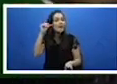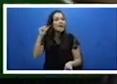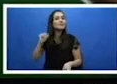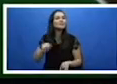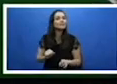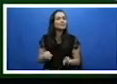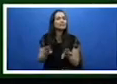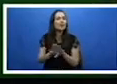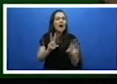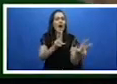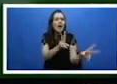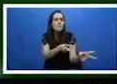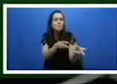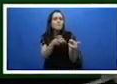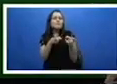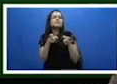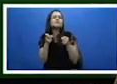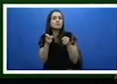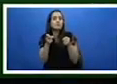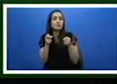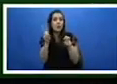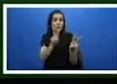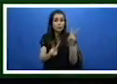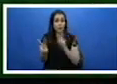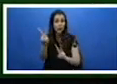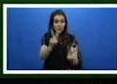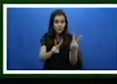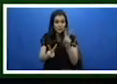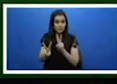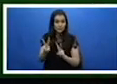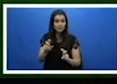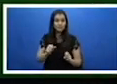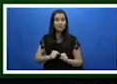e a percepção visual, tá?